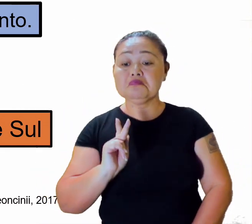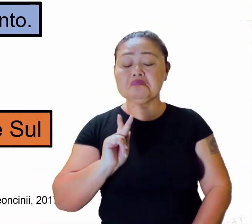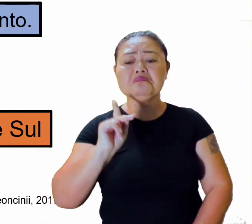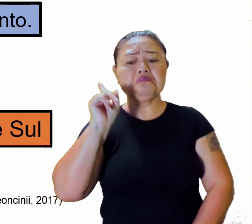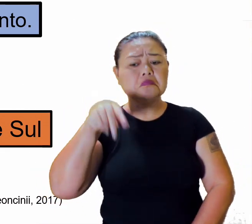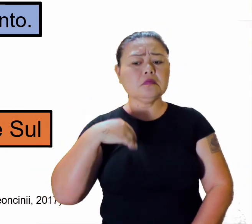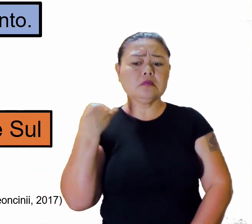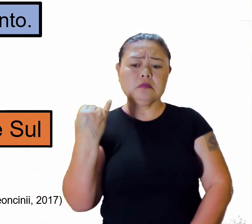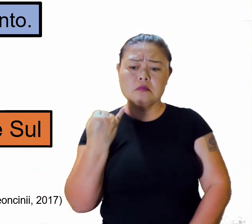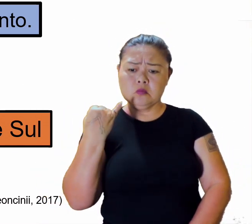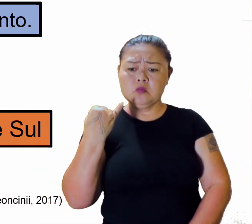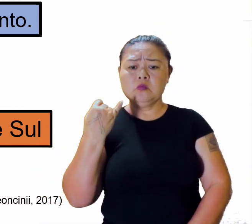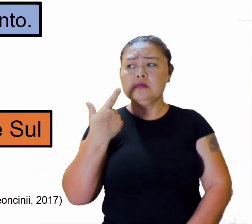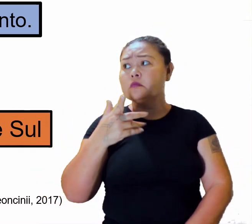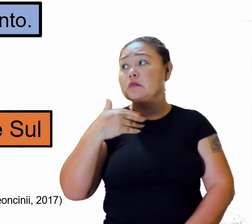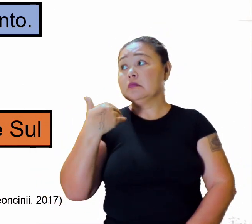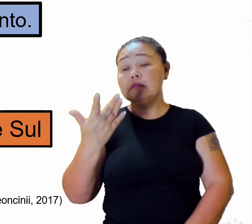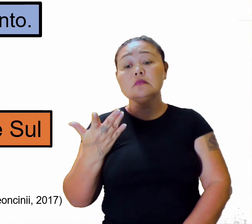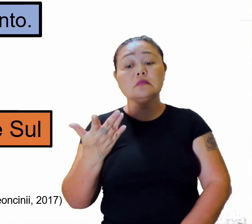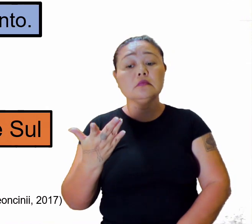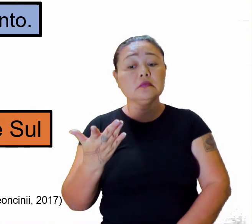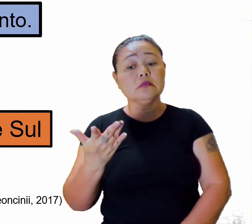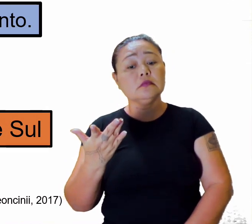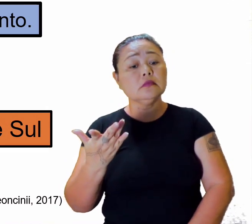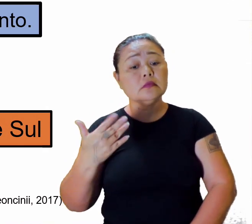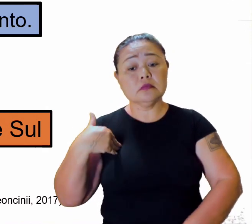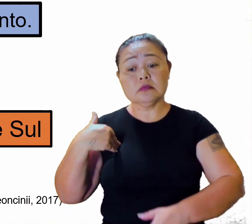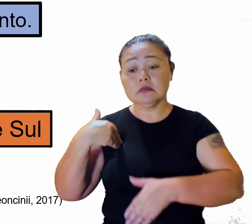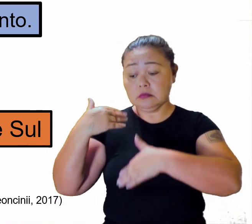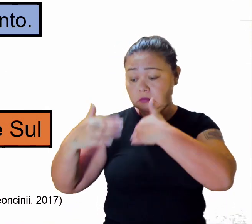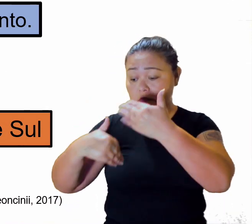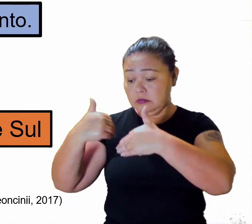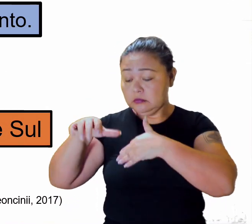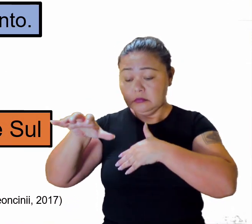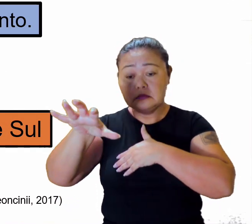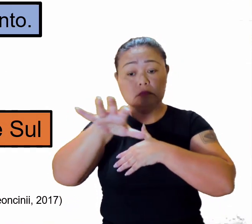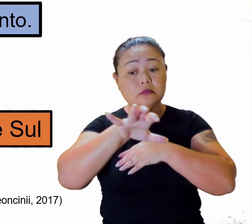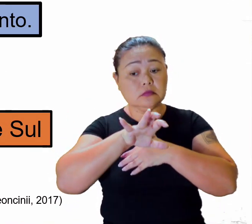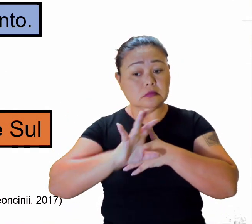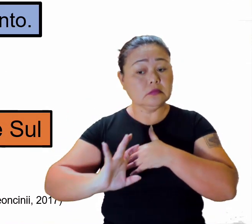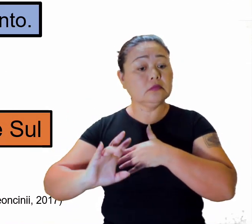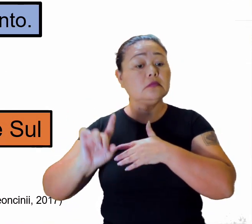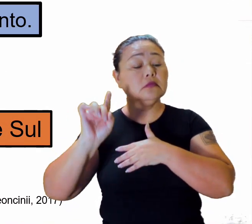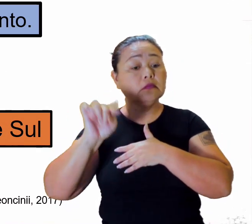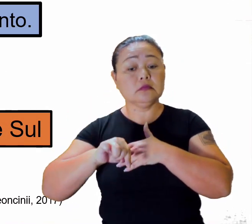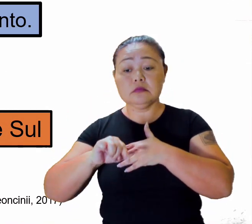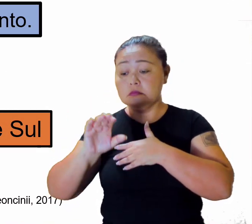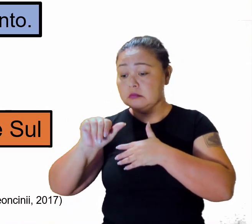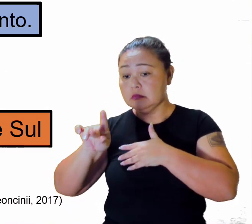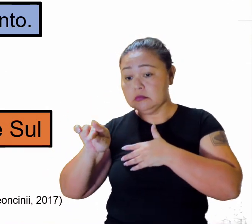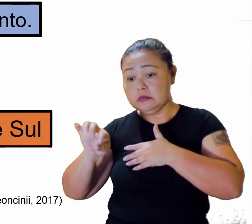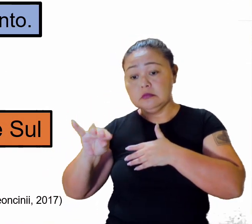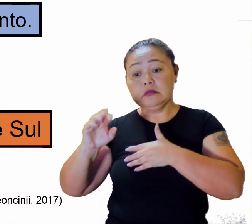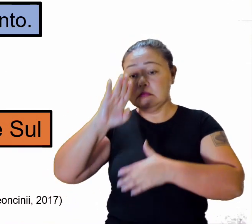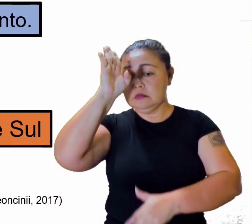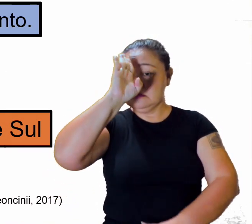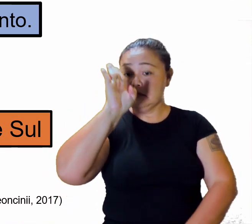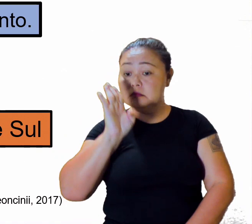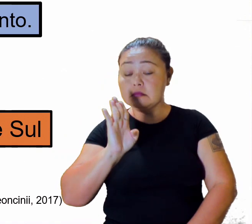muito importante nesse sentido de desenvolver regionalmente ali a região sudeste do Brasil,